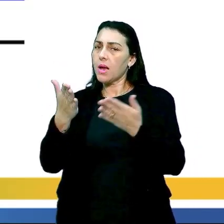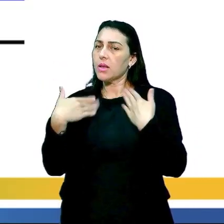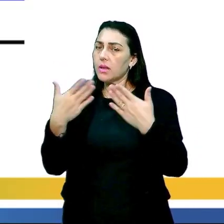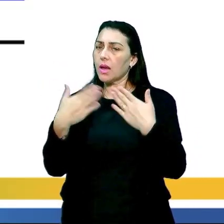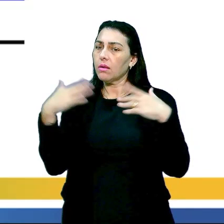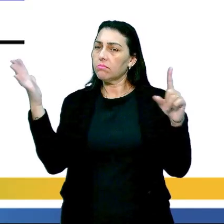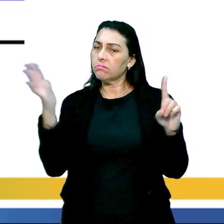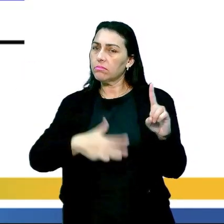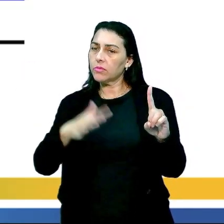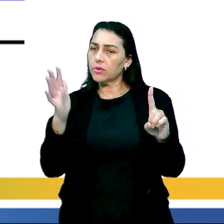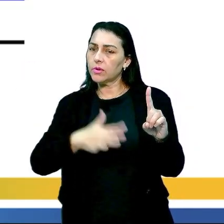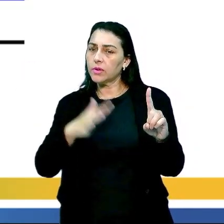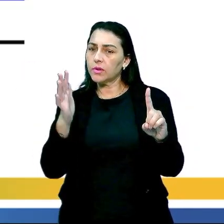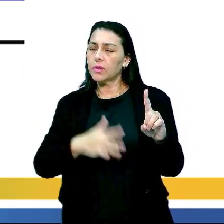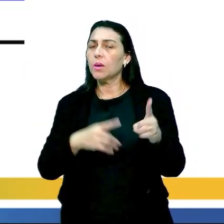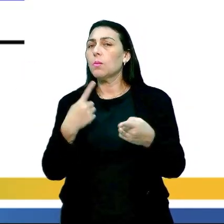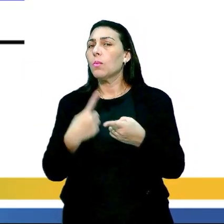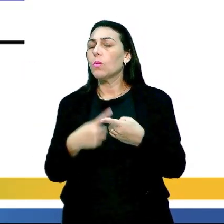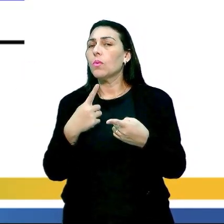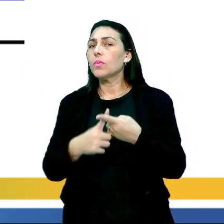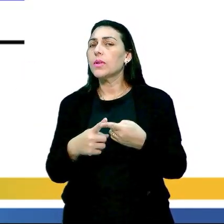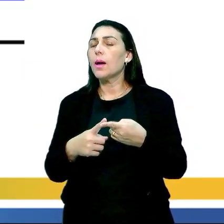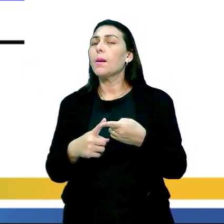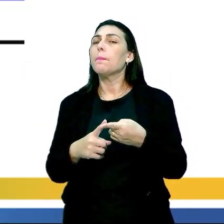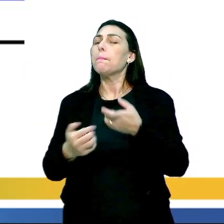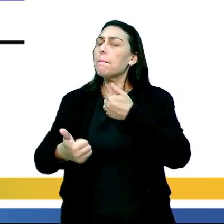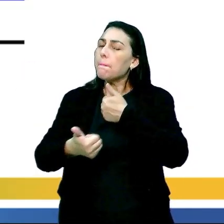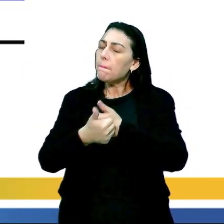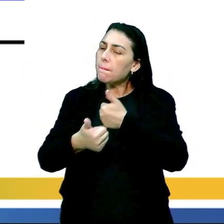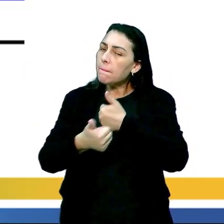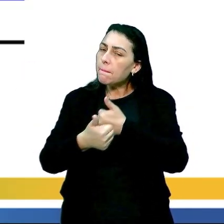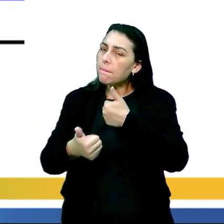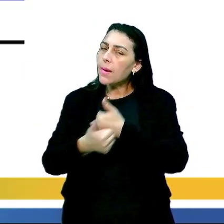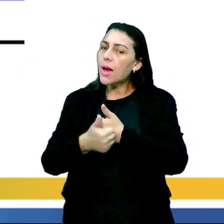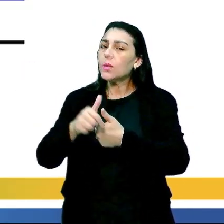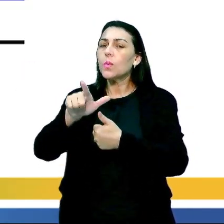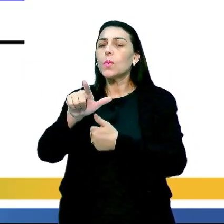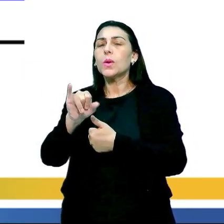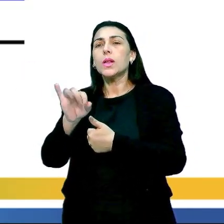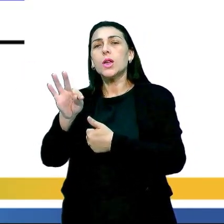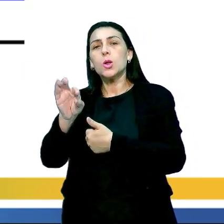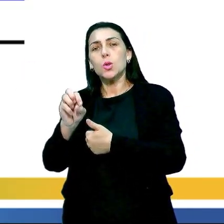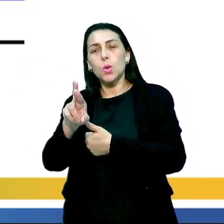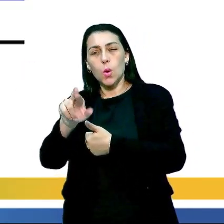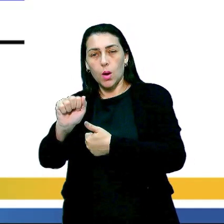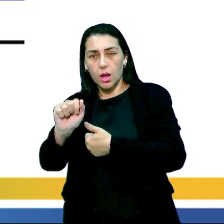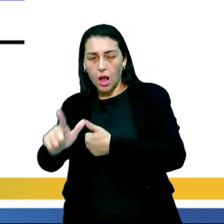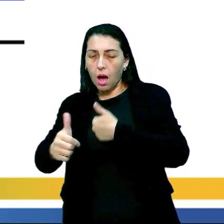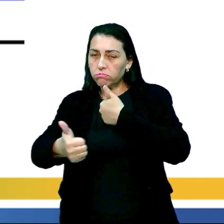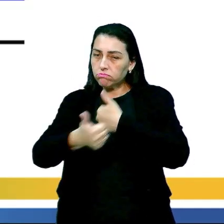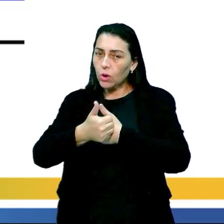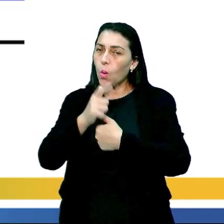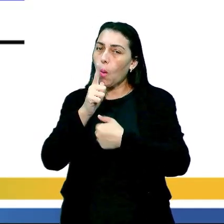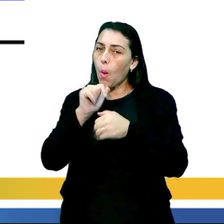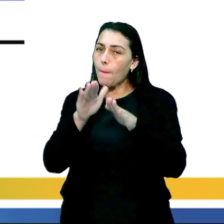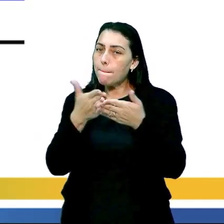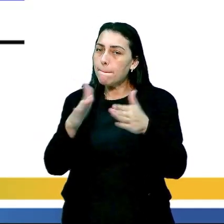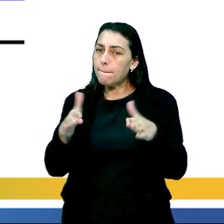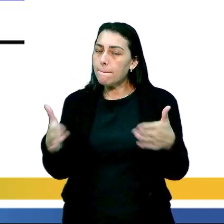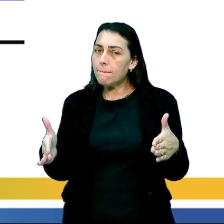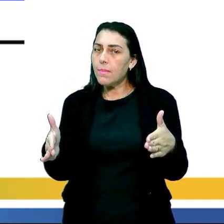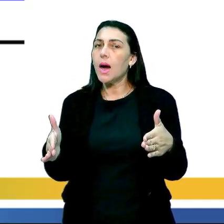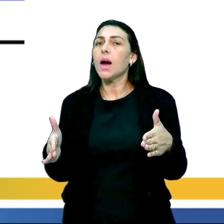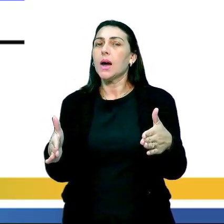sendo influenciadas por conta da proximidade com o litoral, da proximidade com o mar.